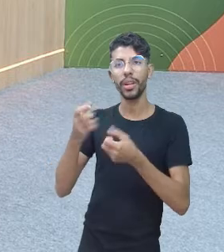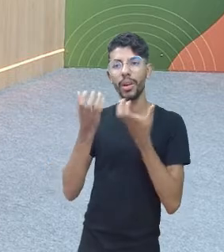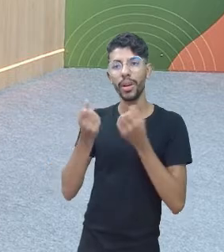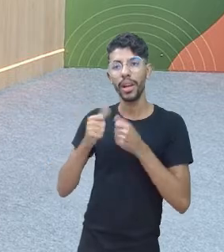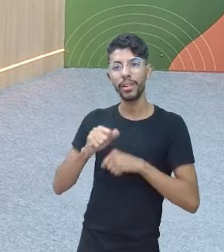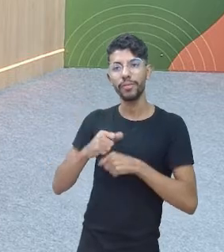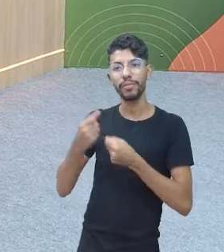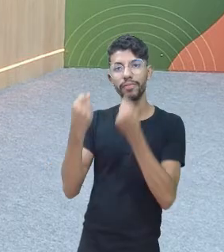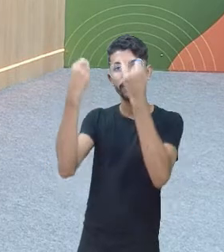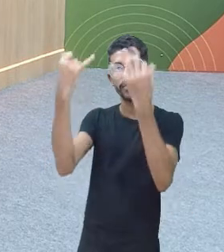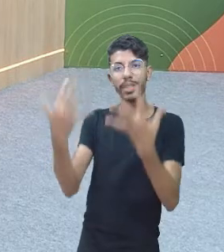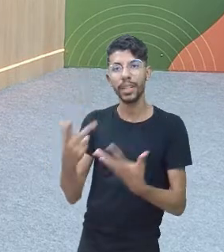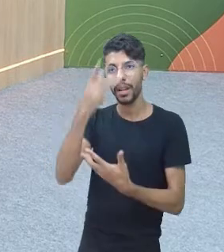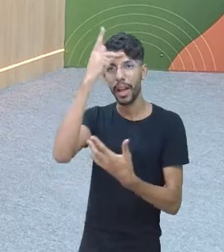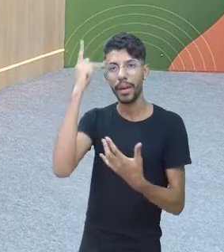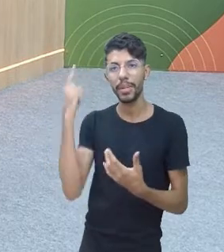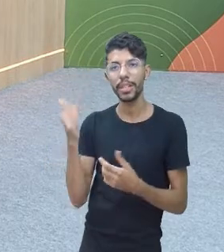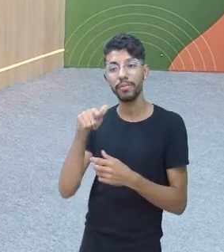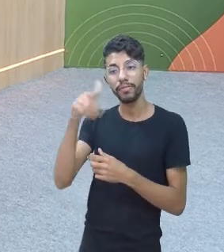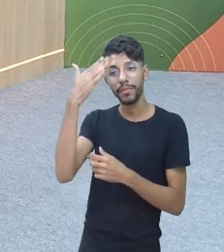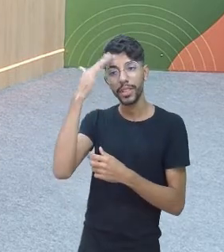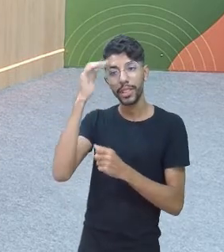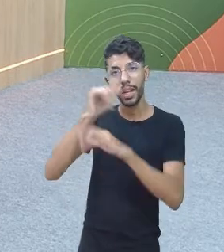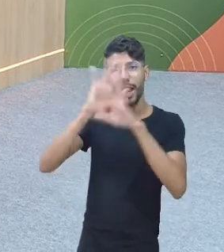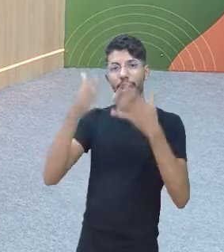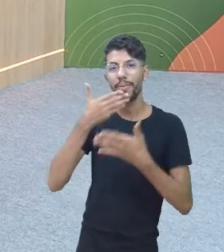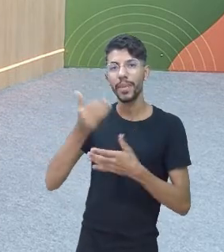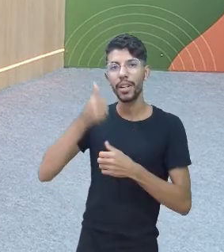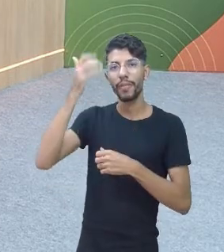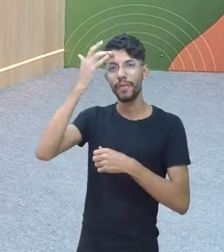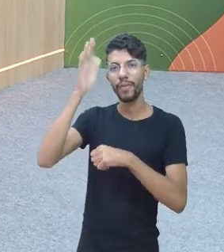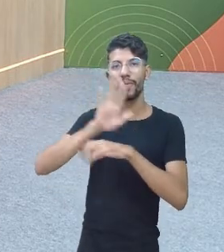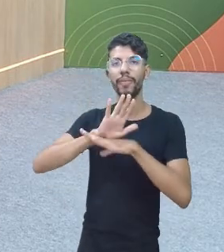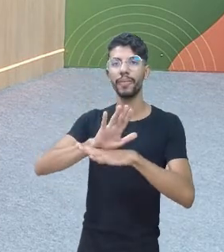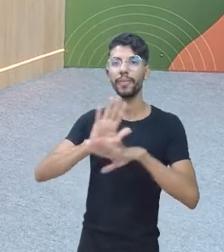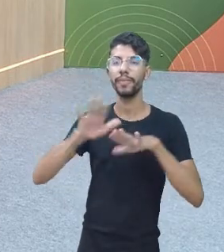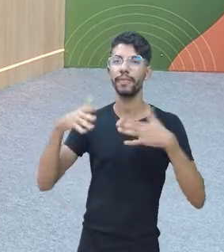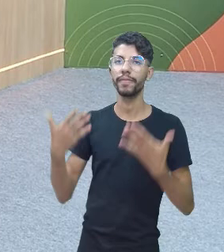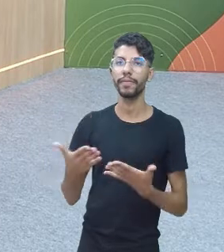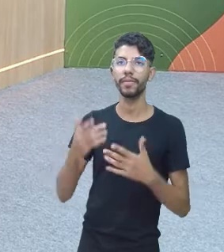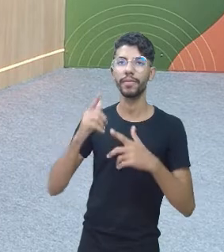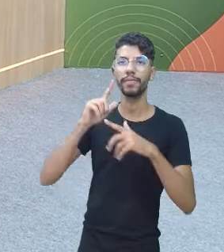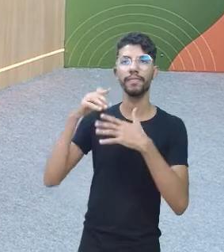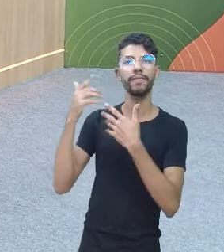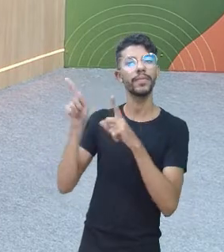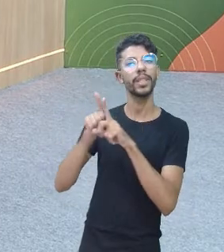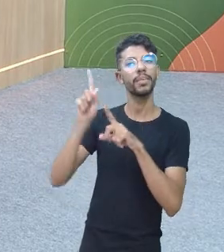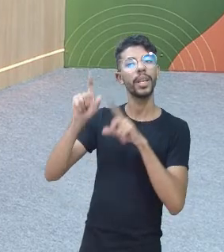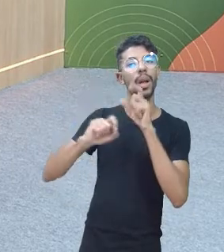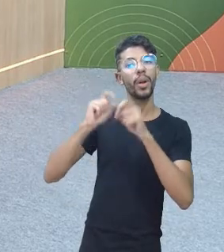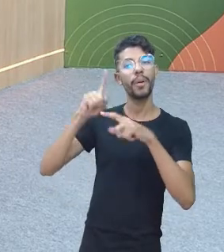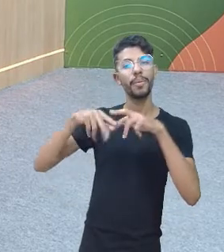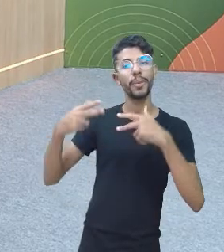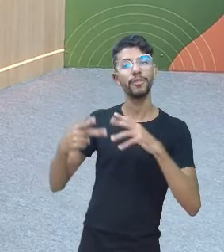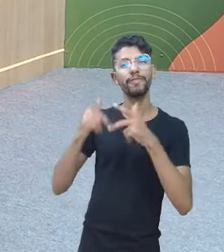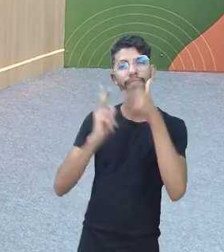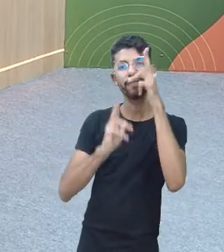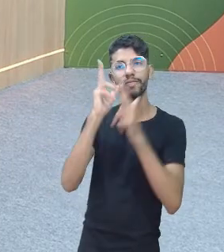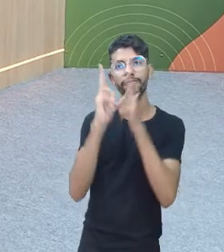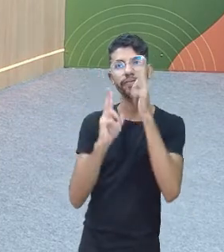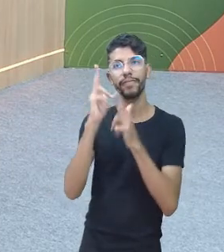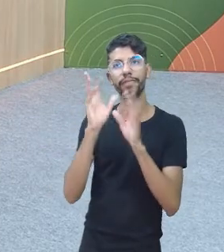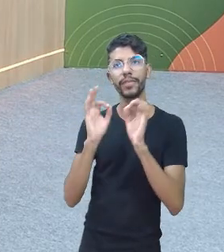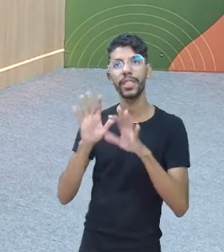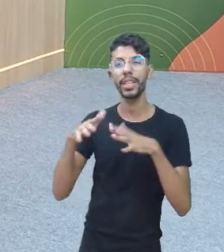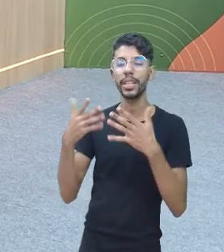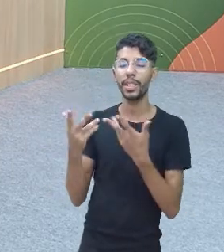elas entendam com mais facilidade, tá certo? Então, agora, os tutoriais são também esse produto editável. E isso adaptou